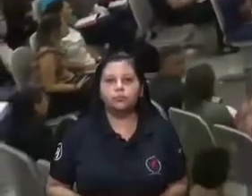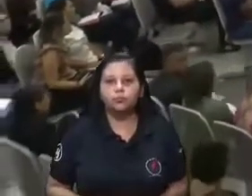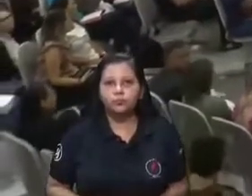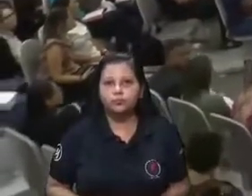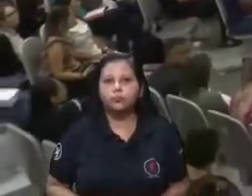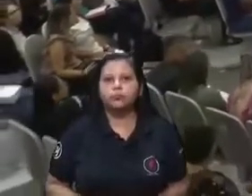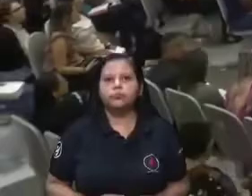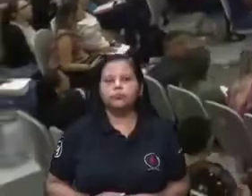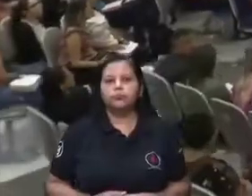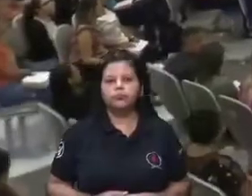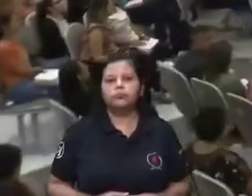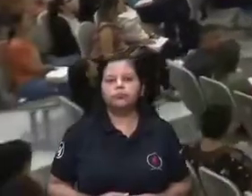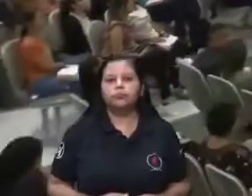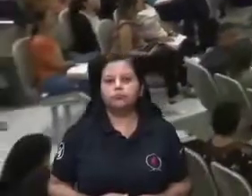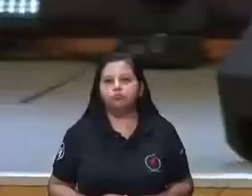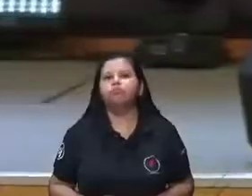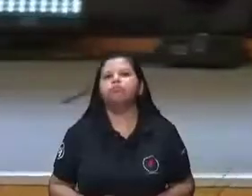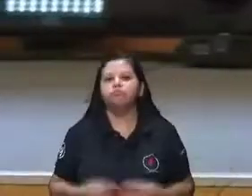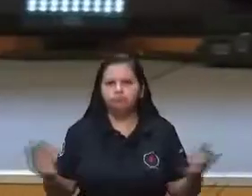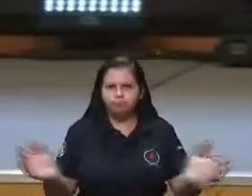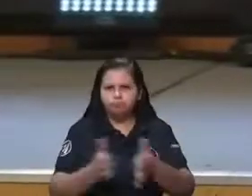Rebai, remancho, iderai,